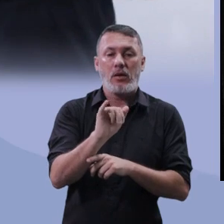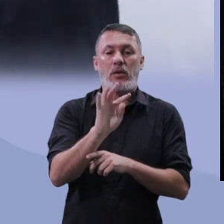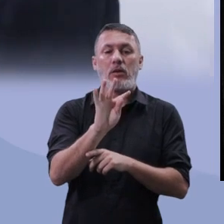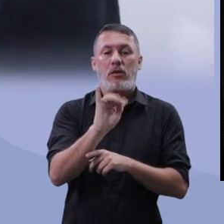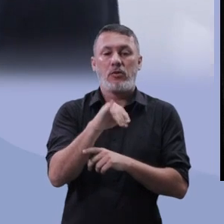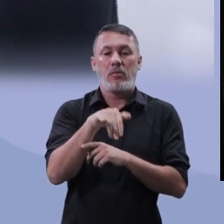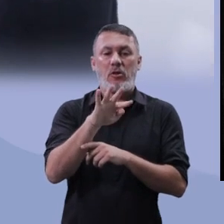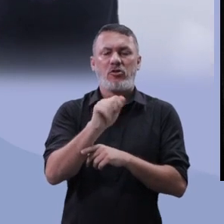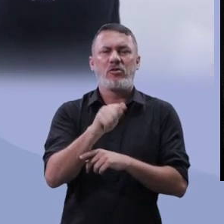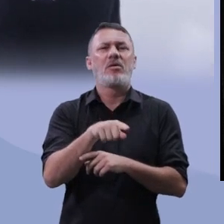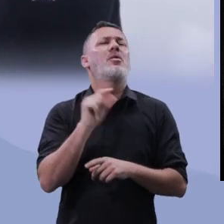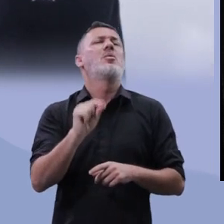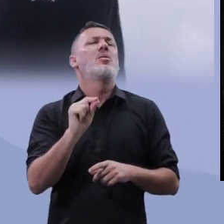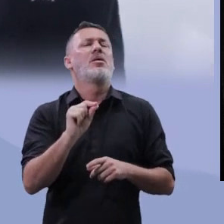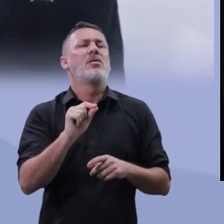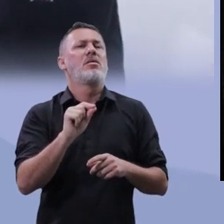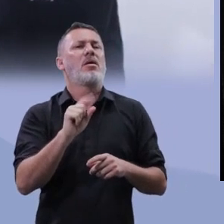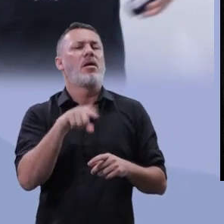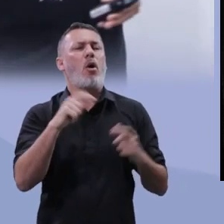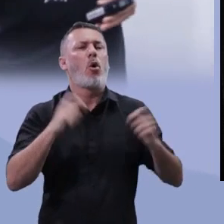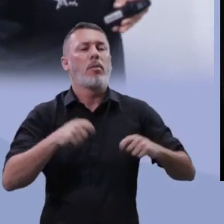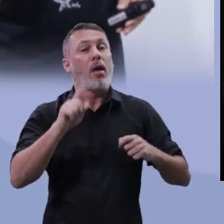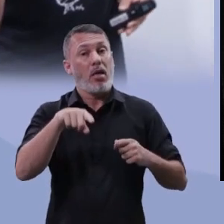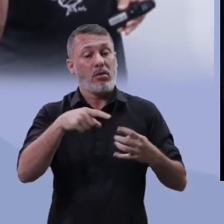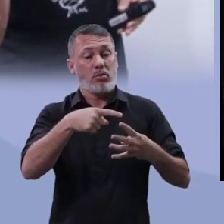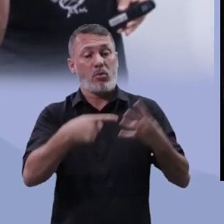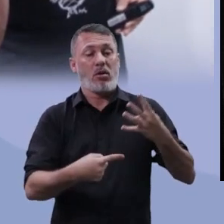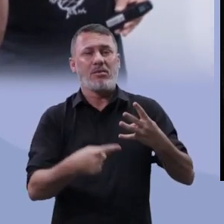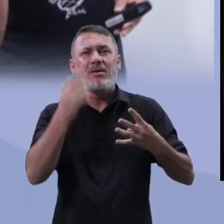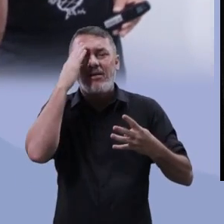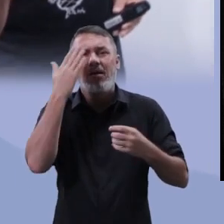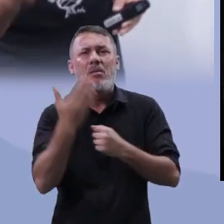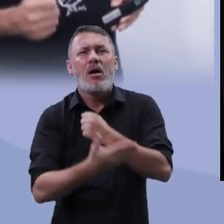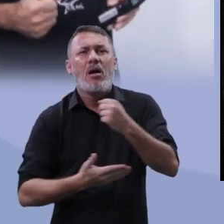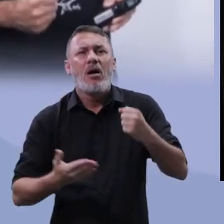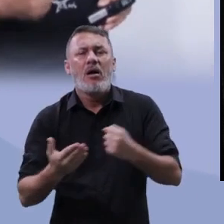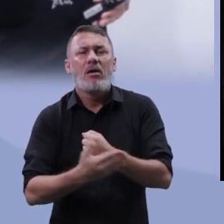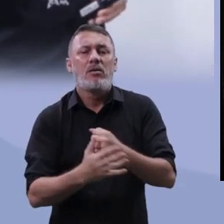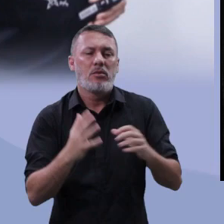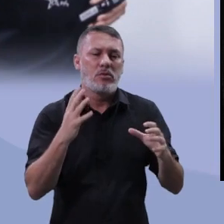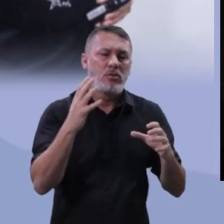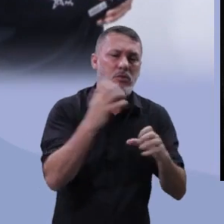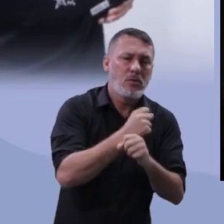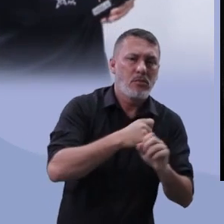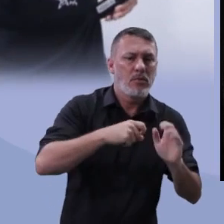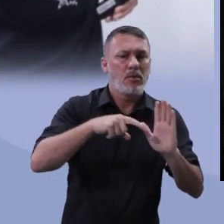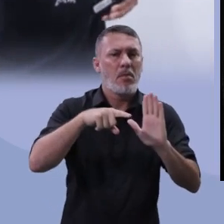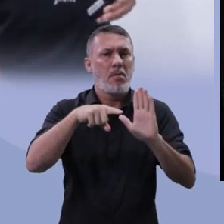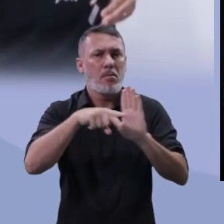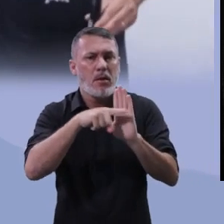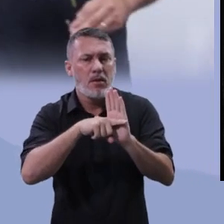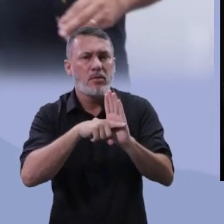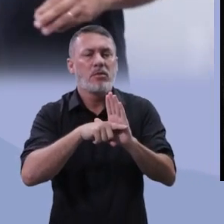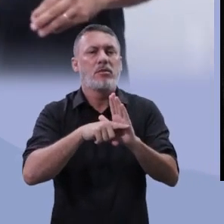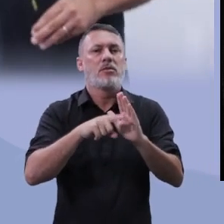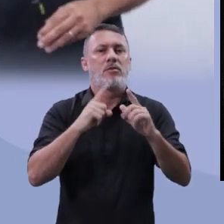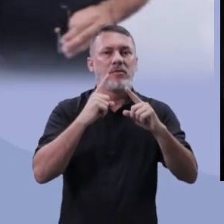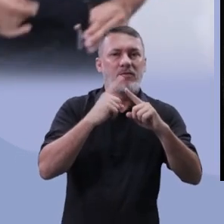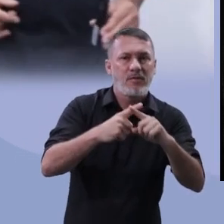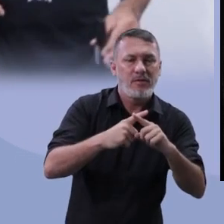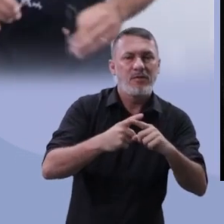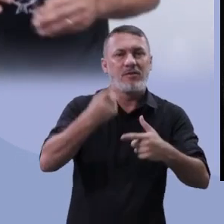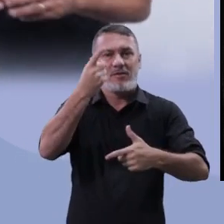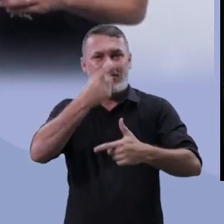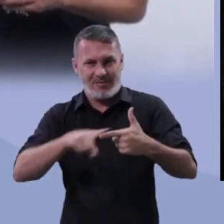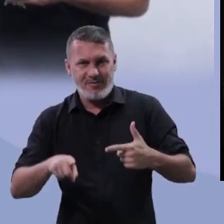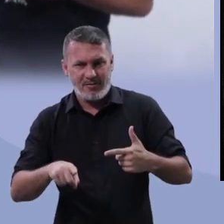aritmética. Professor, o que cai aí na parte de aritmética? As 4 operações, meu hacker. Somar, subtrair, multiplicar e dividir. Aí você